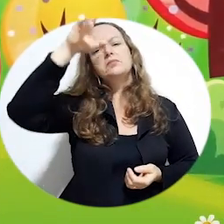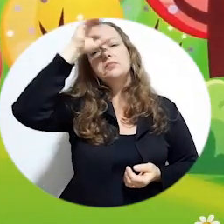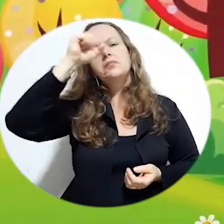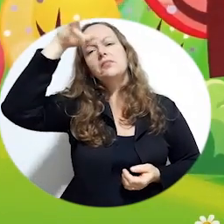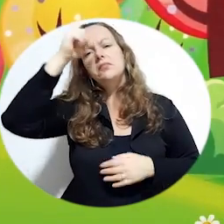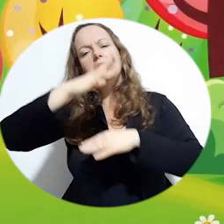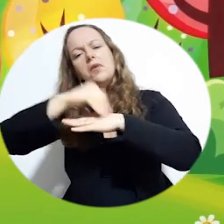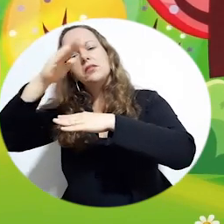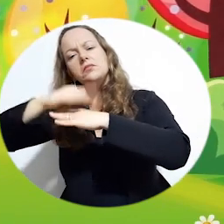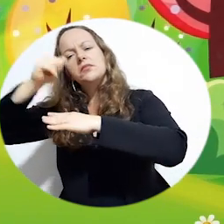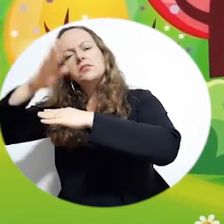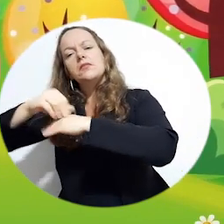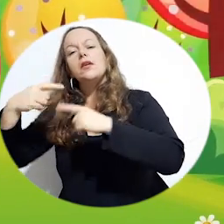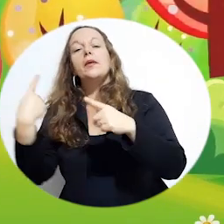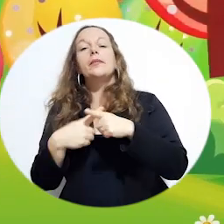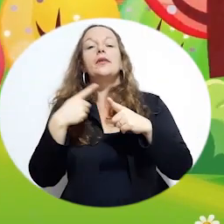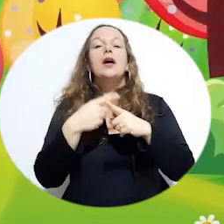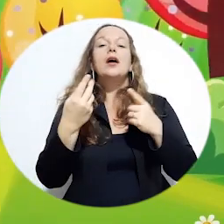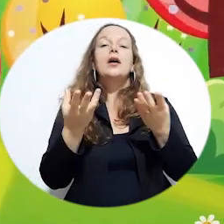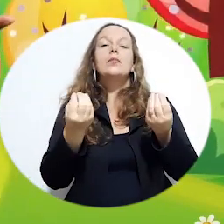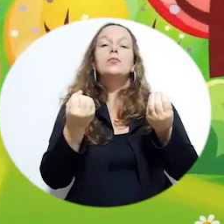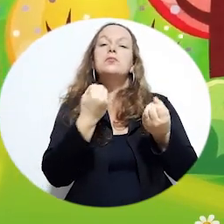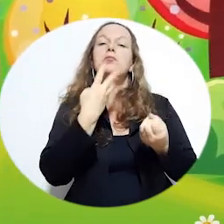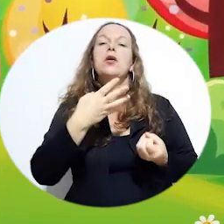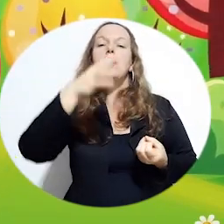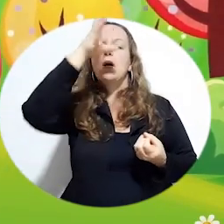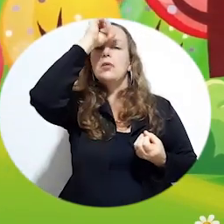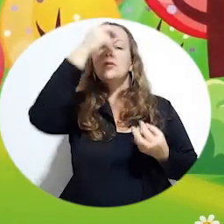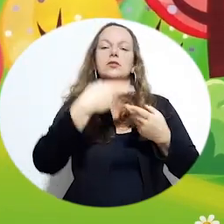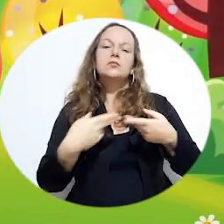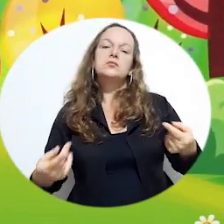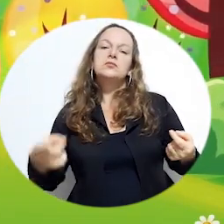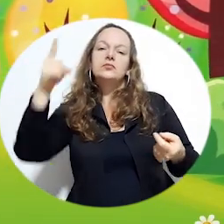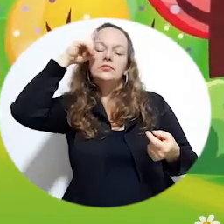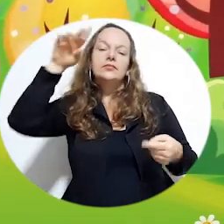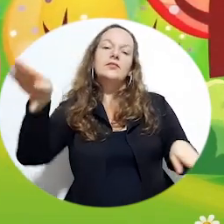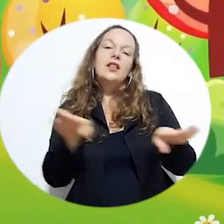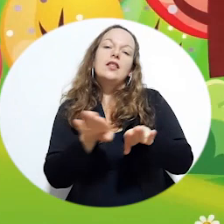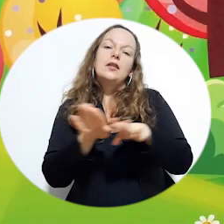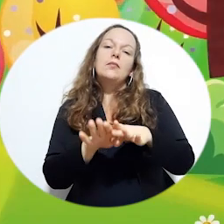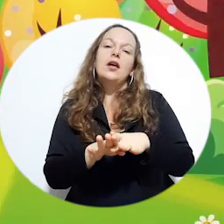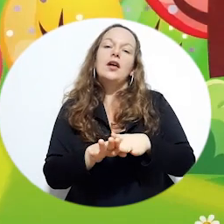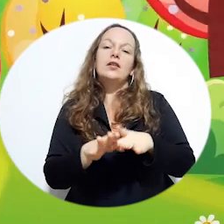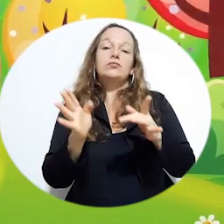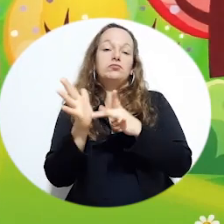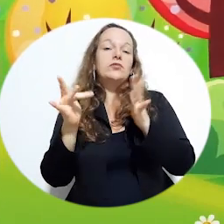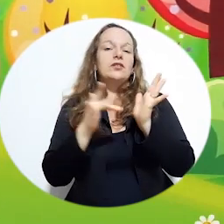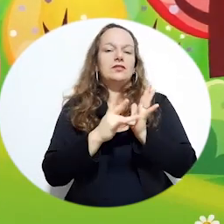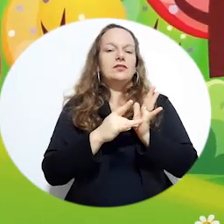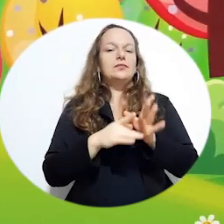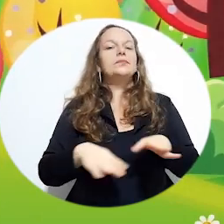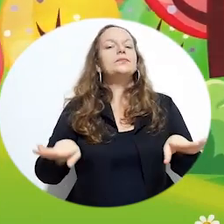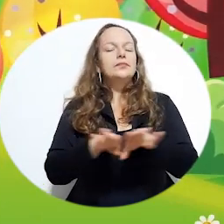é muito bom aprender sobre as histórias de Deus e sobre Jesus. E viver o